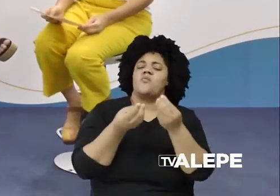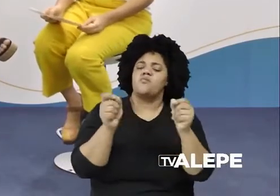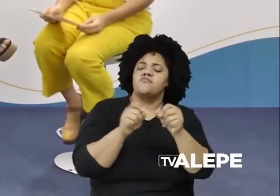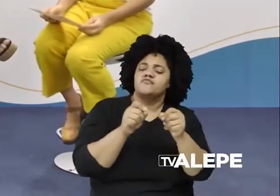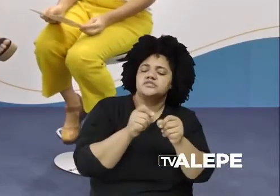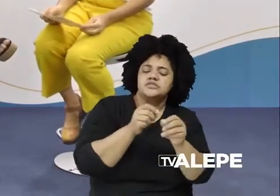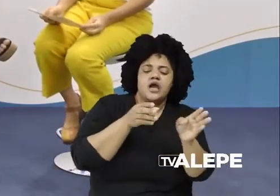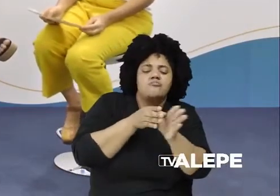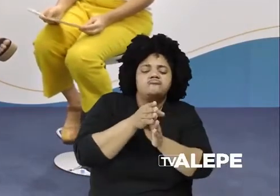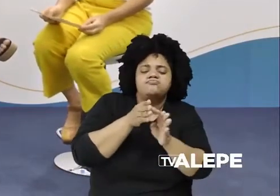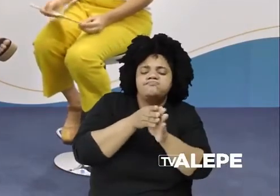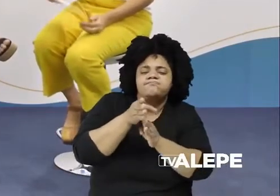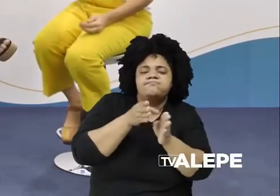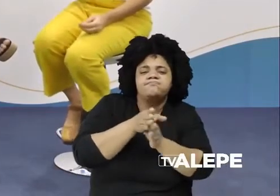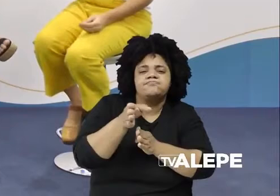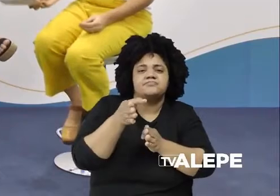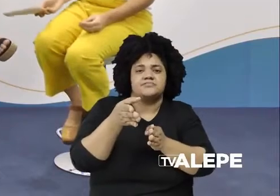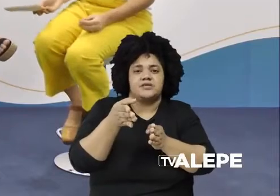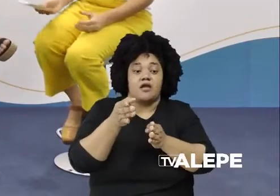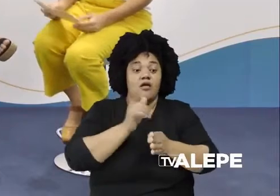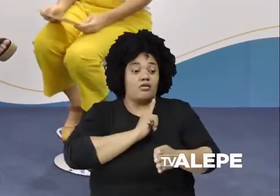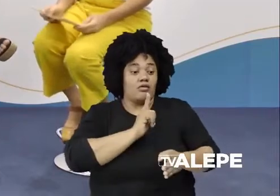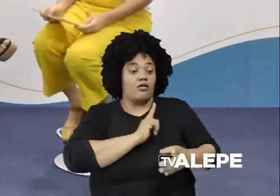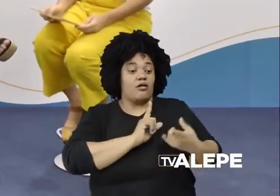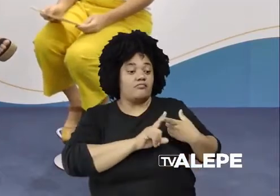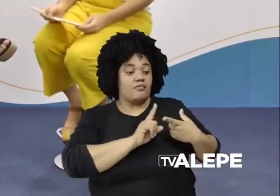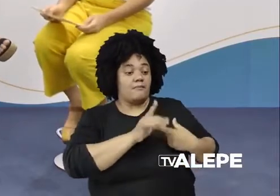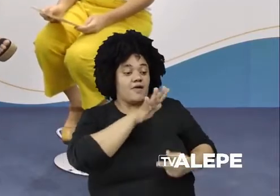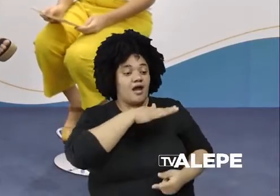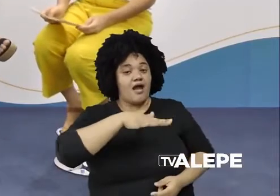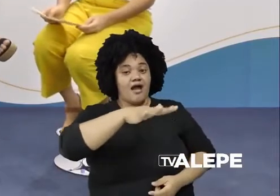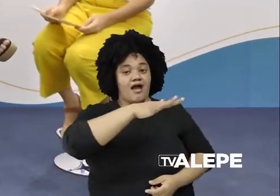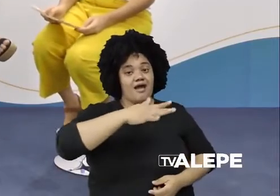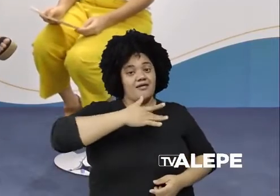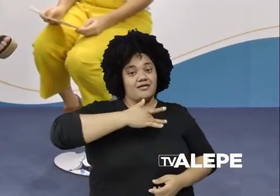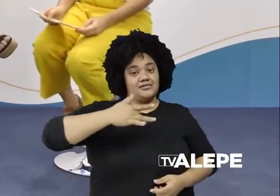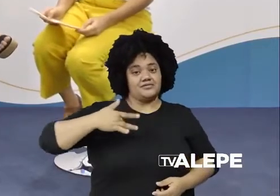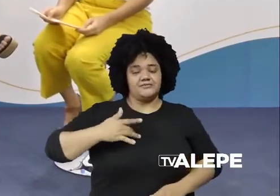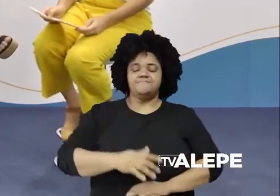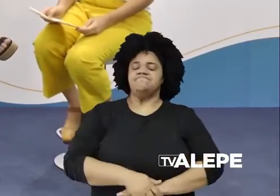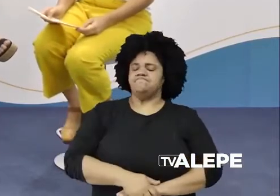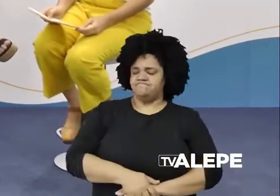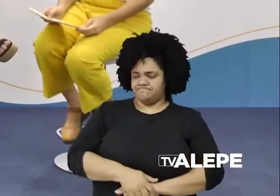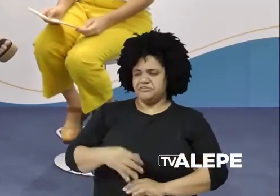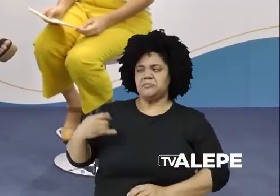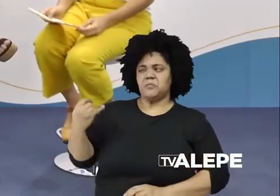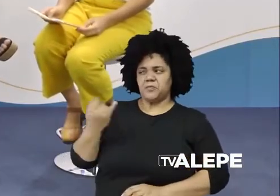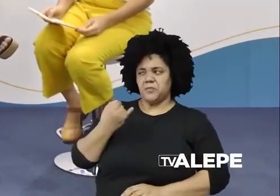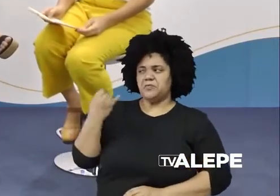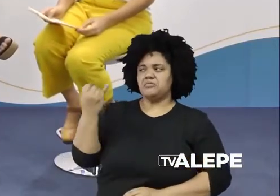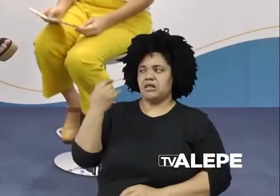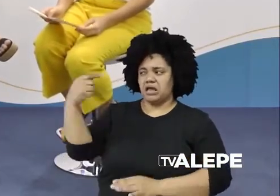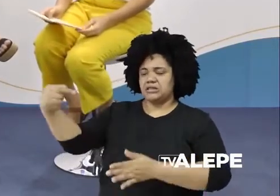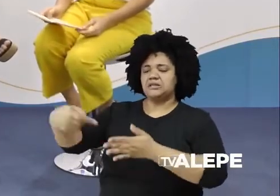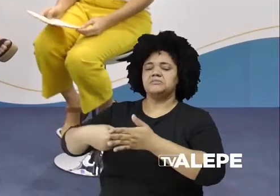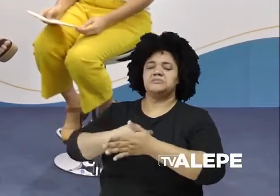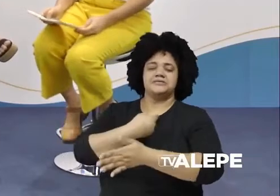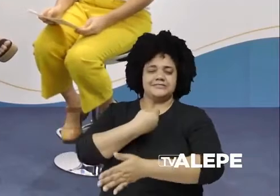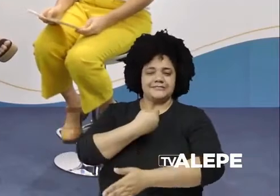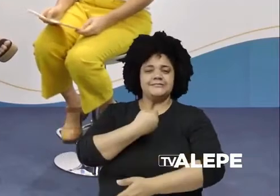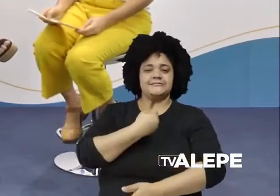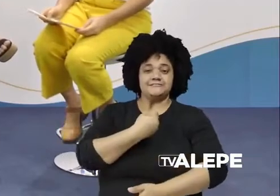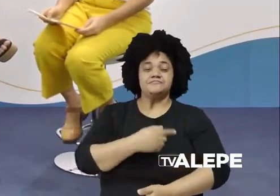que é que vocês nos orientam e vocês têm feito na área de saúde? Excelente, Renata. Essa pergunta é